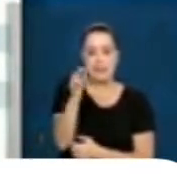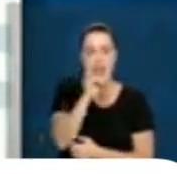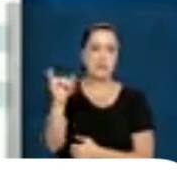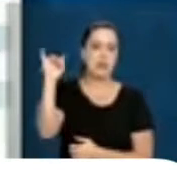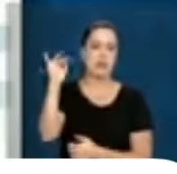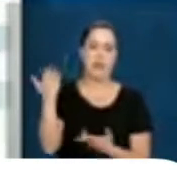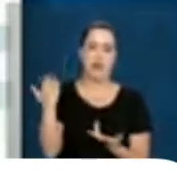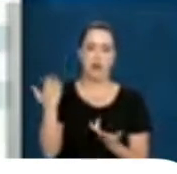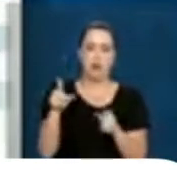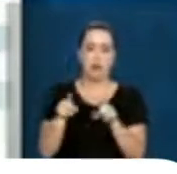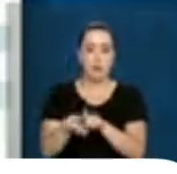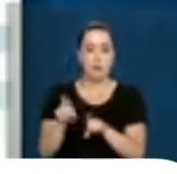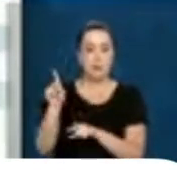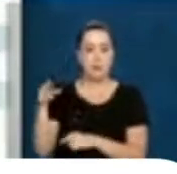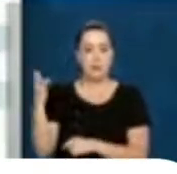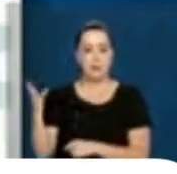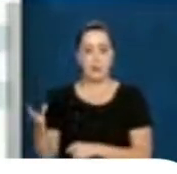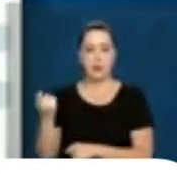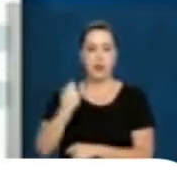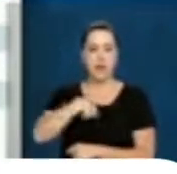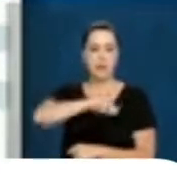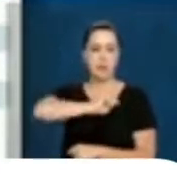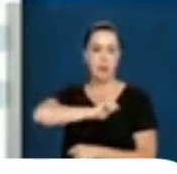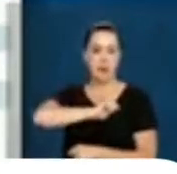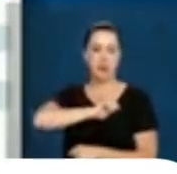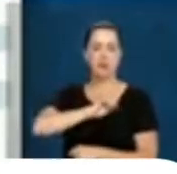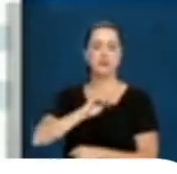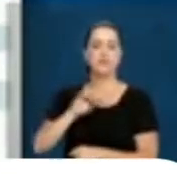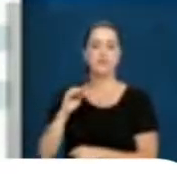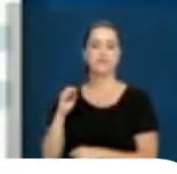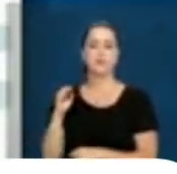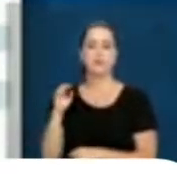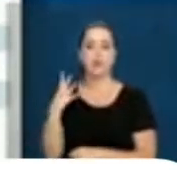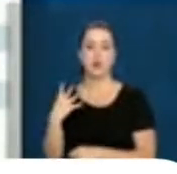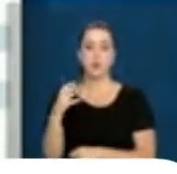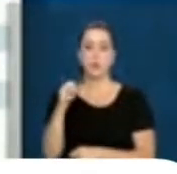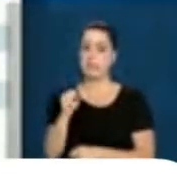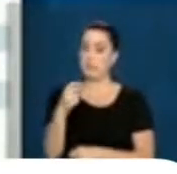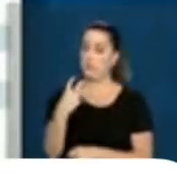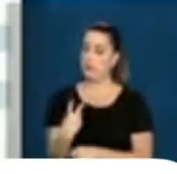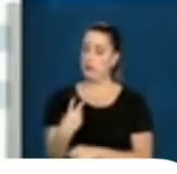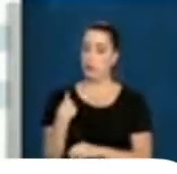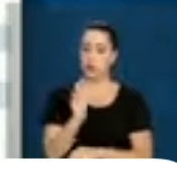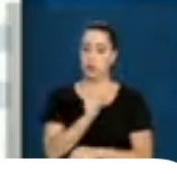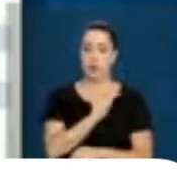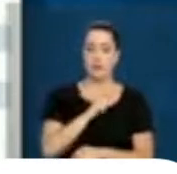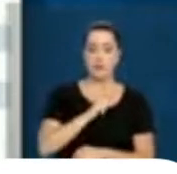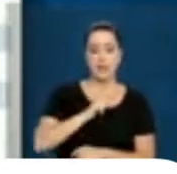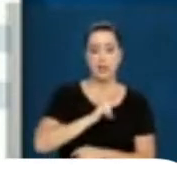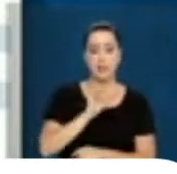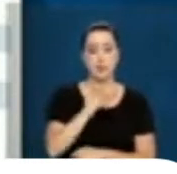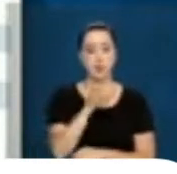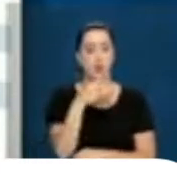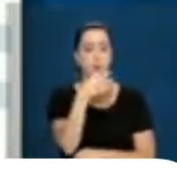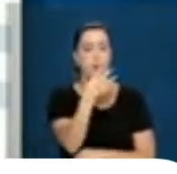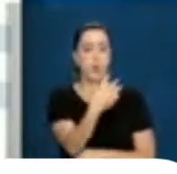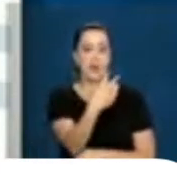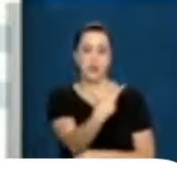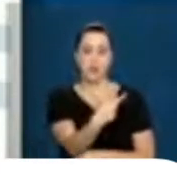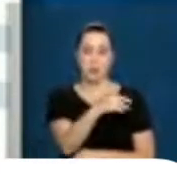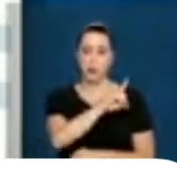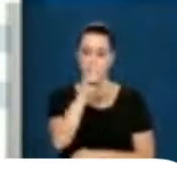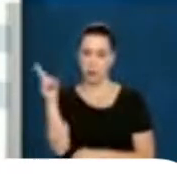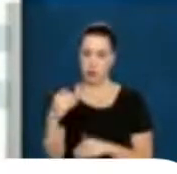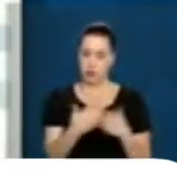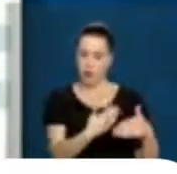habitantes. Lembrando que nós temos tempos diferentes, nós estamos com 42 dias de evolução, quando colocamos todos no